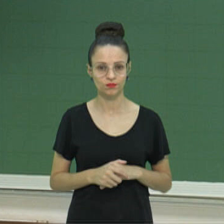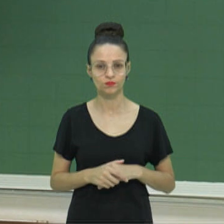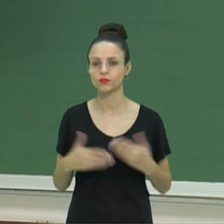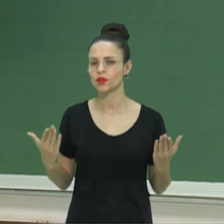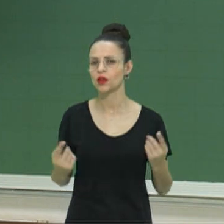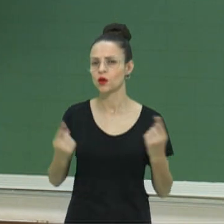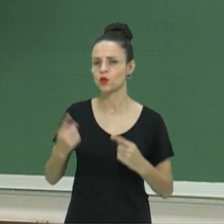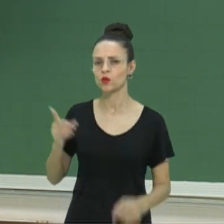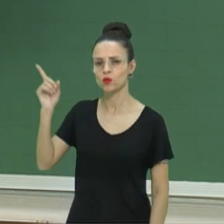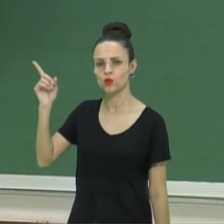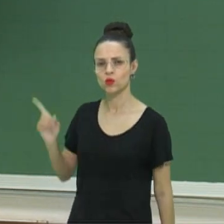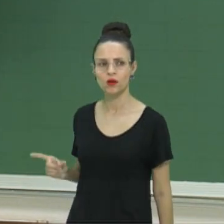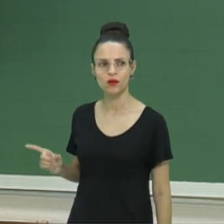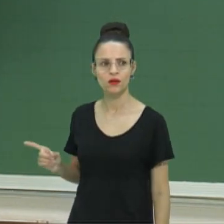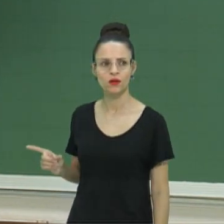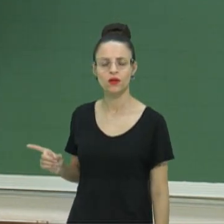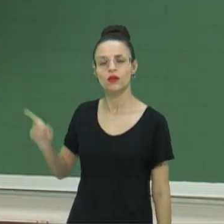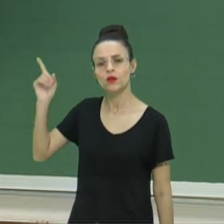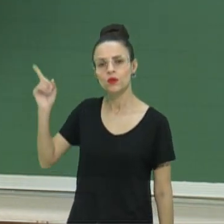Qual